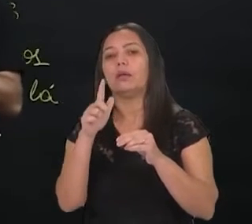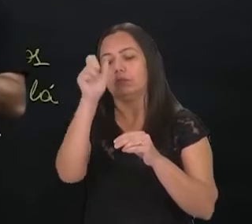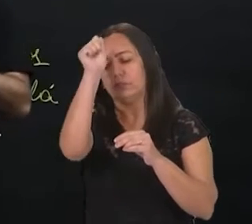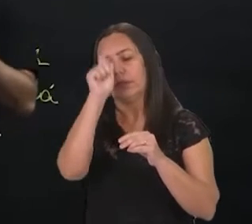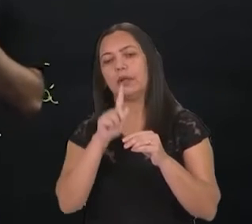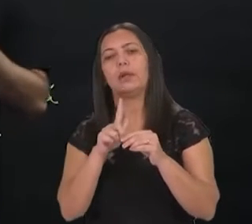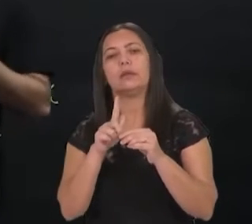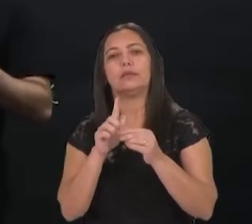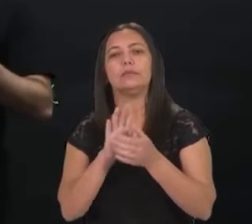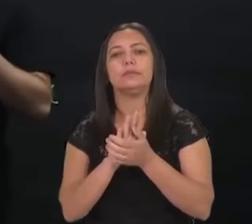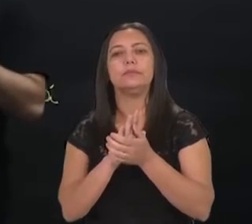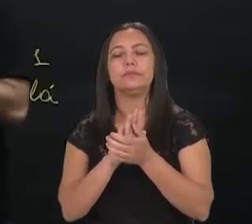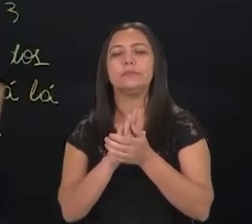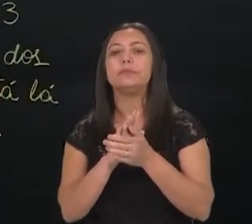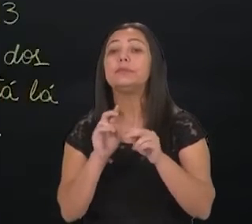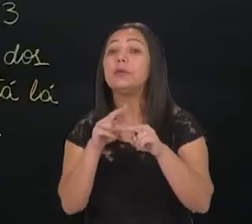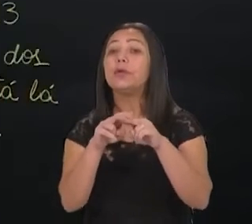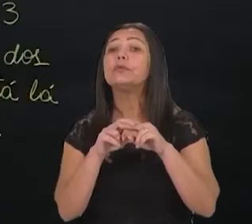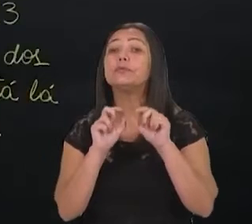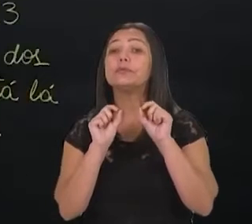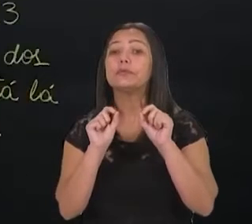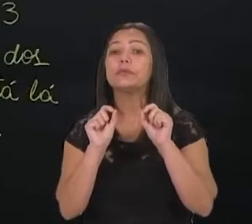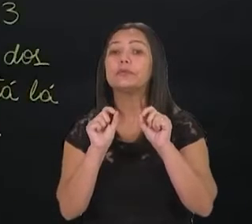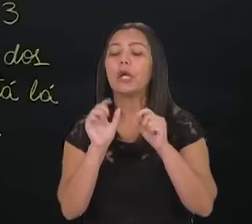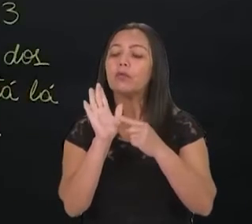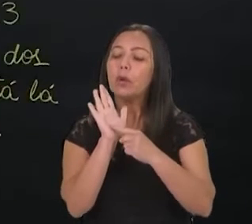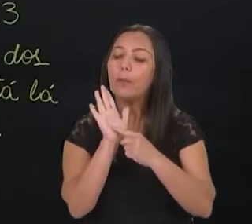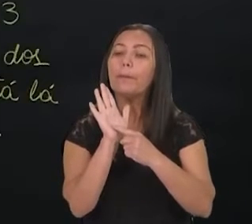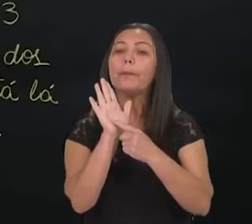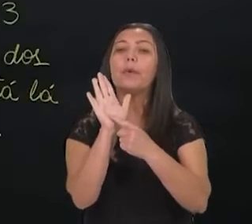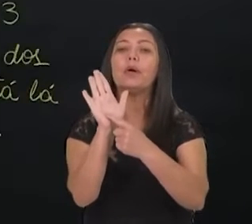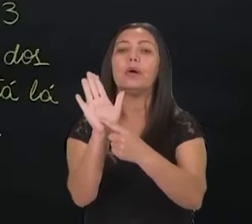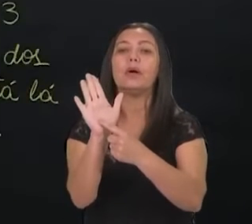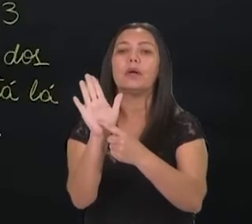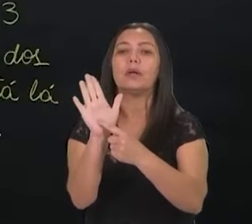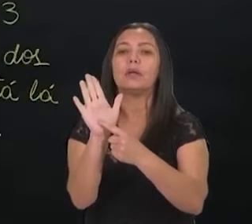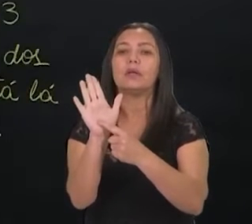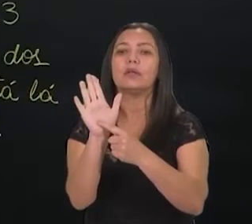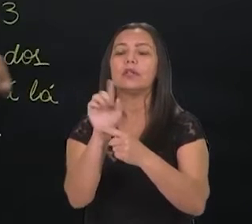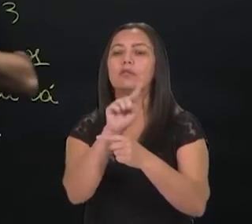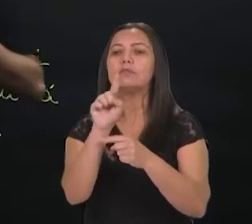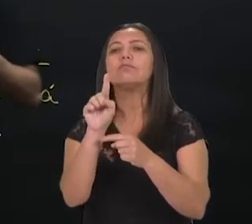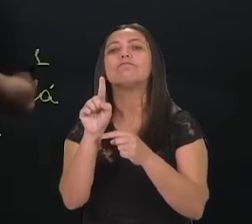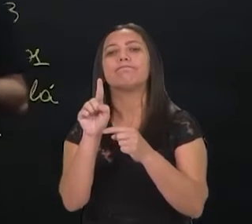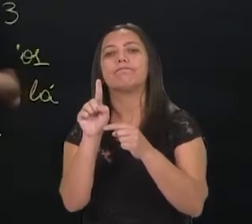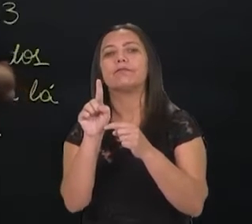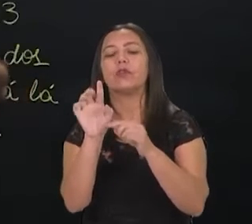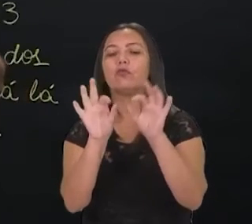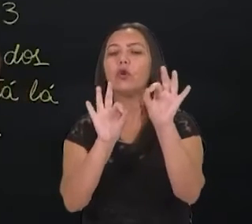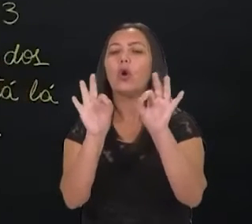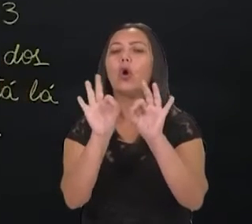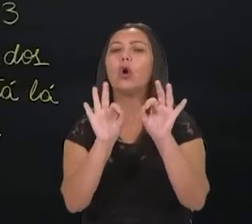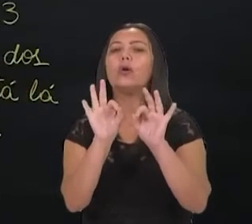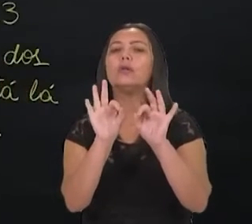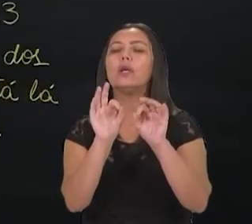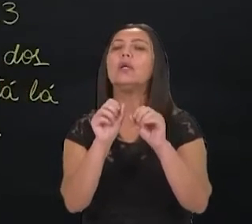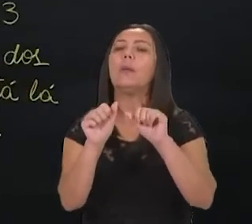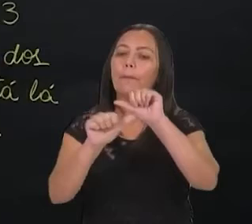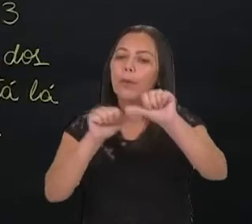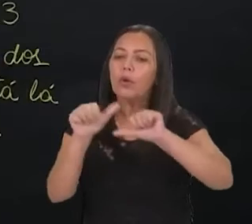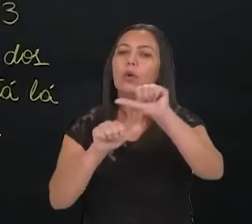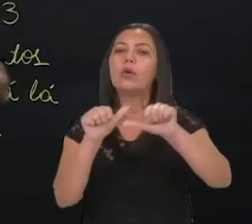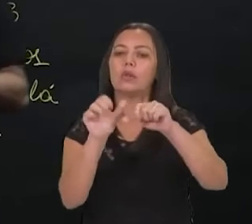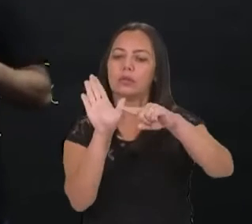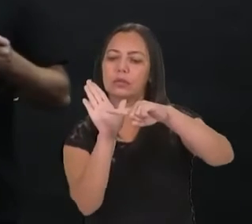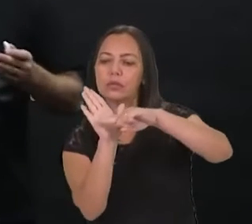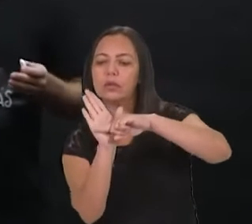por quê? Justamente pelo motivo de que eu quero te mostrar que quando você for fazer essa troca de